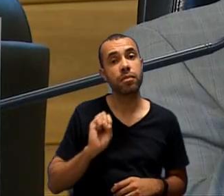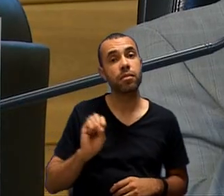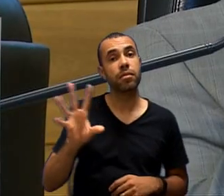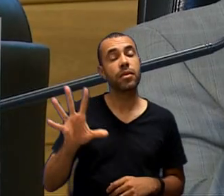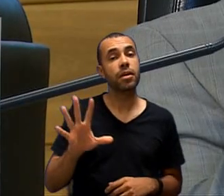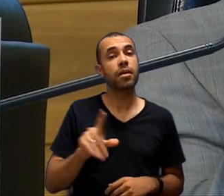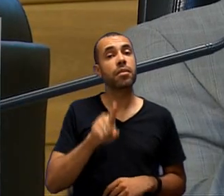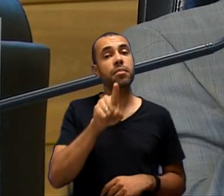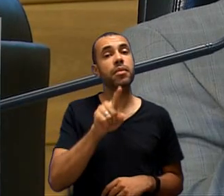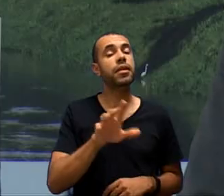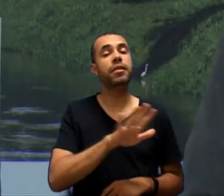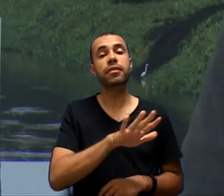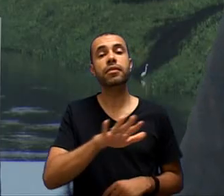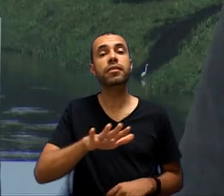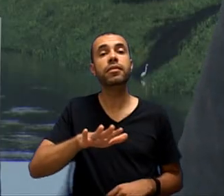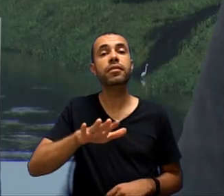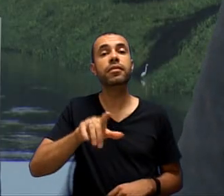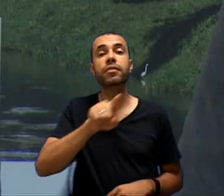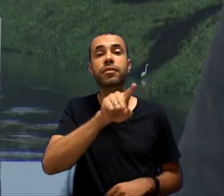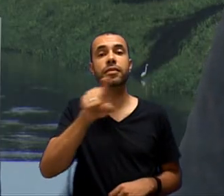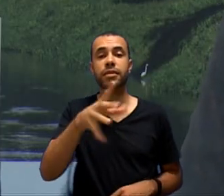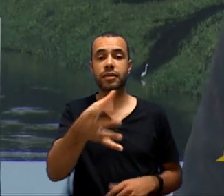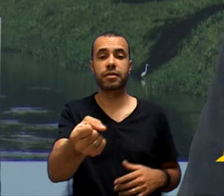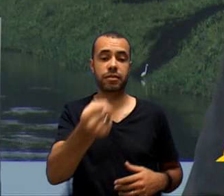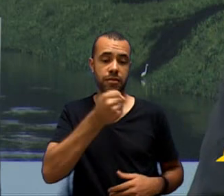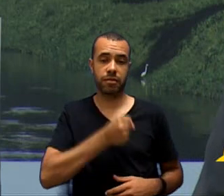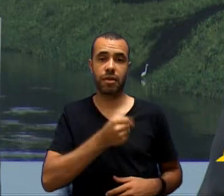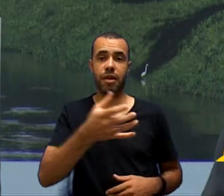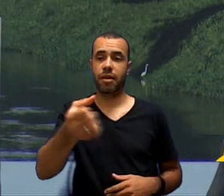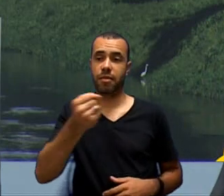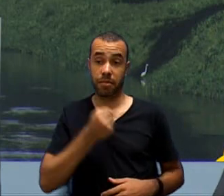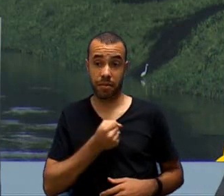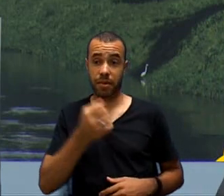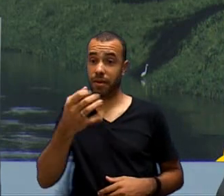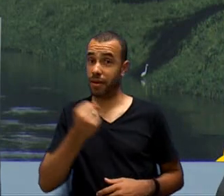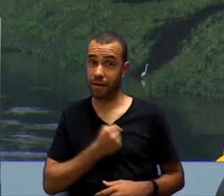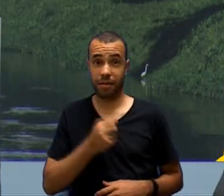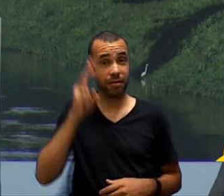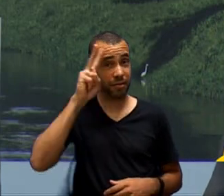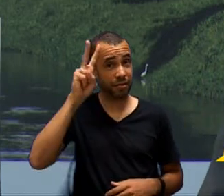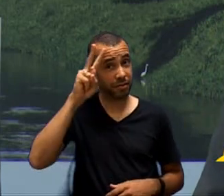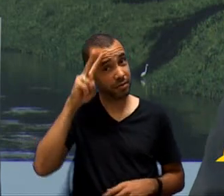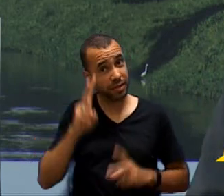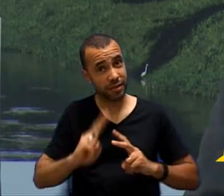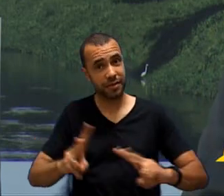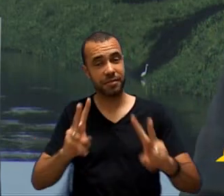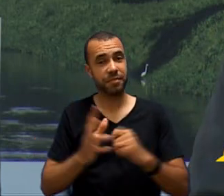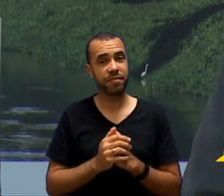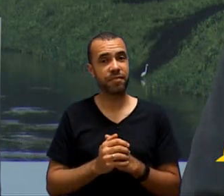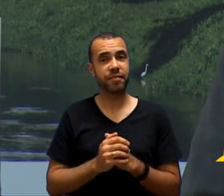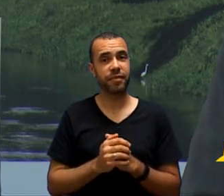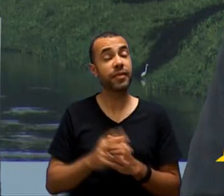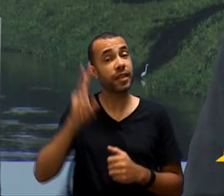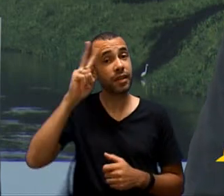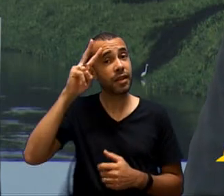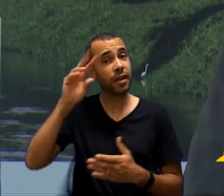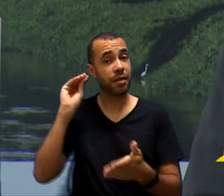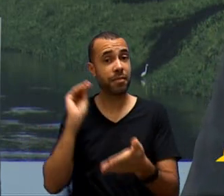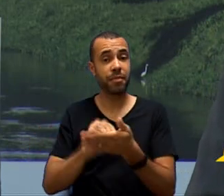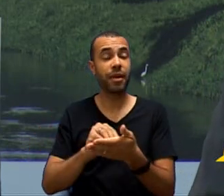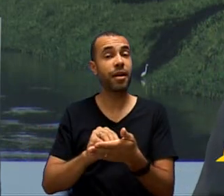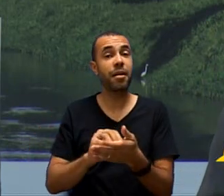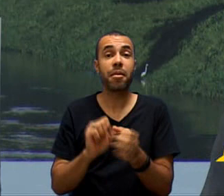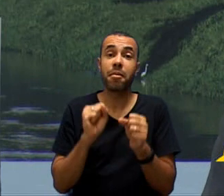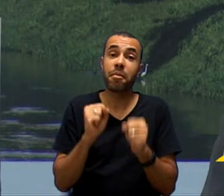mas que vocês vão estar sempre aqui presentes, marcando a história. E talvez um dia a gente se